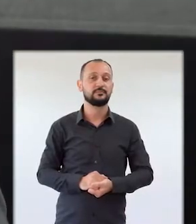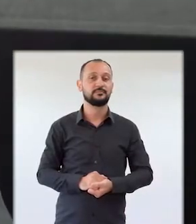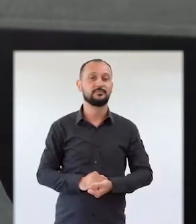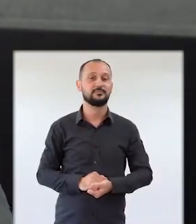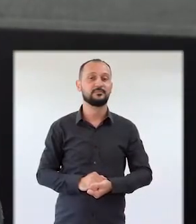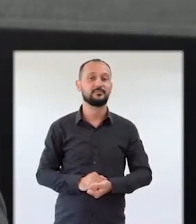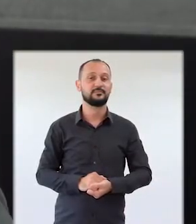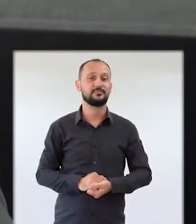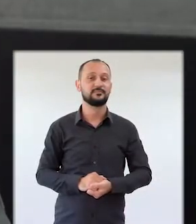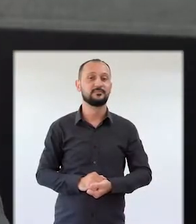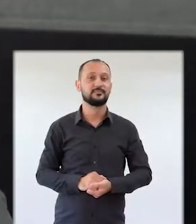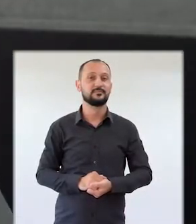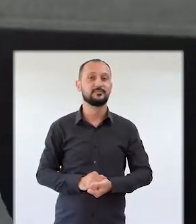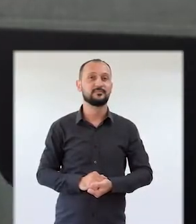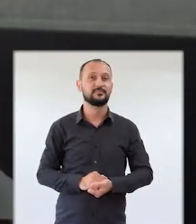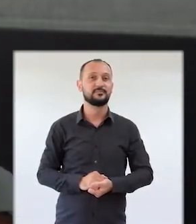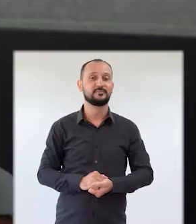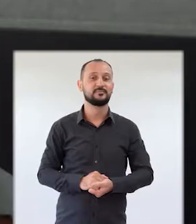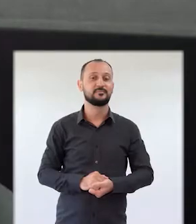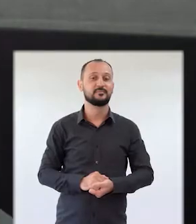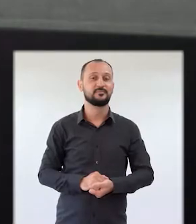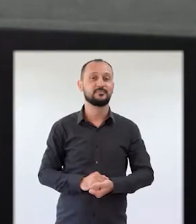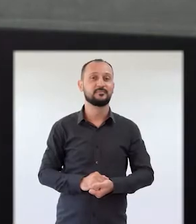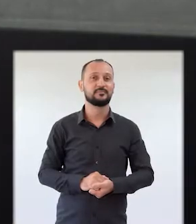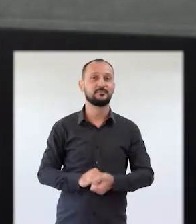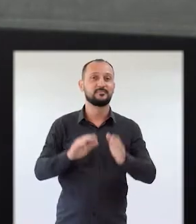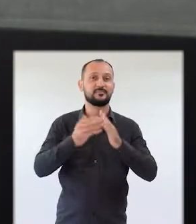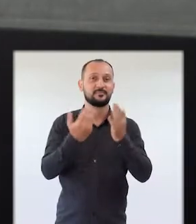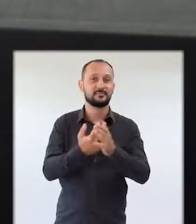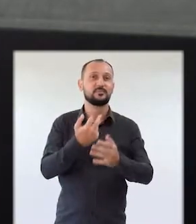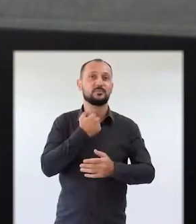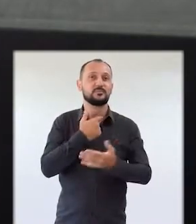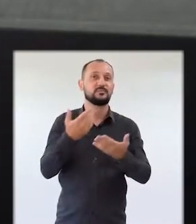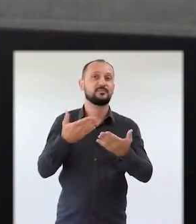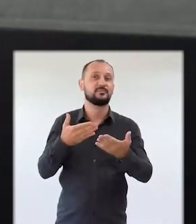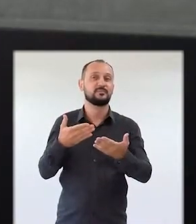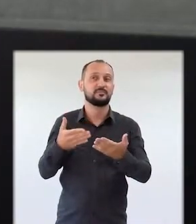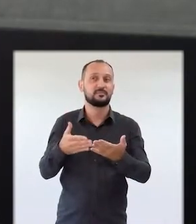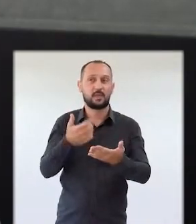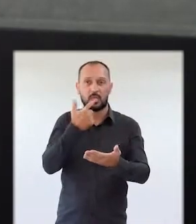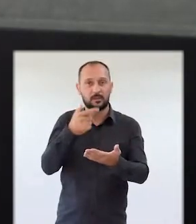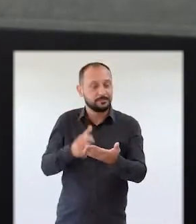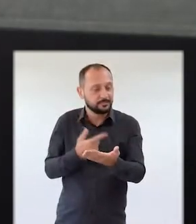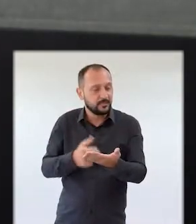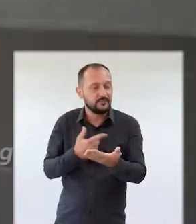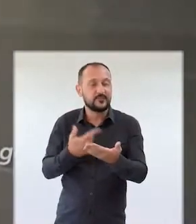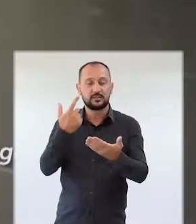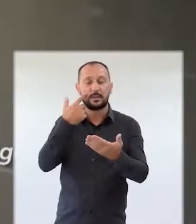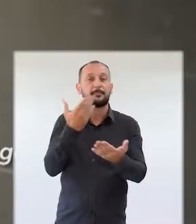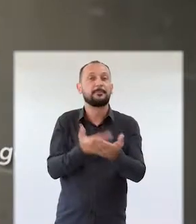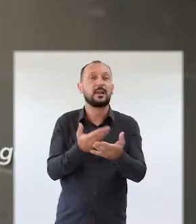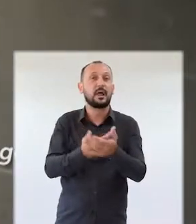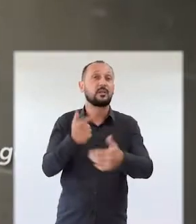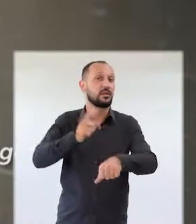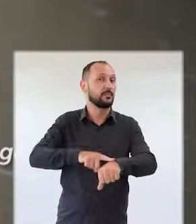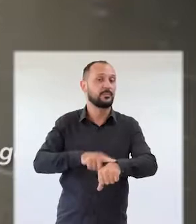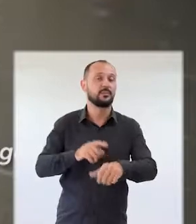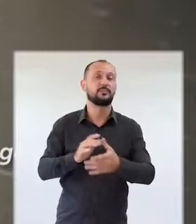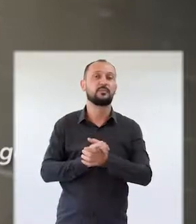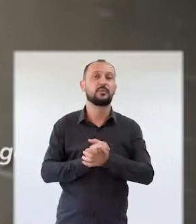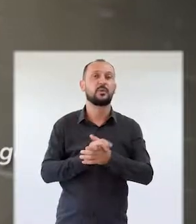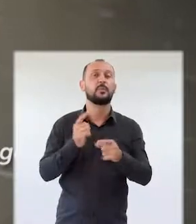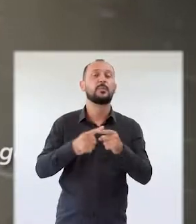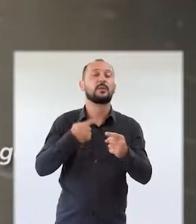momento, porque ela é distrativa. Então, quando a tecnologia não é distrativa, ela não afasta, ela é boa demais, ela colabora, ela